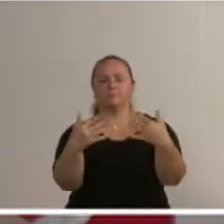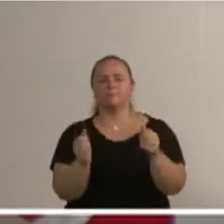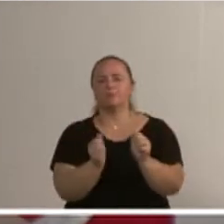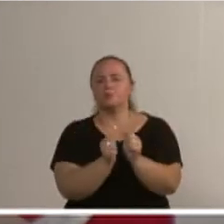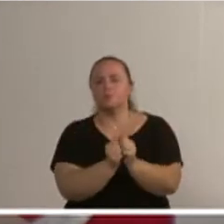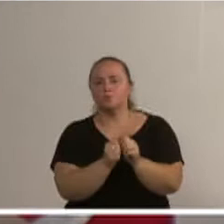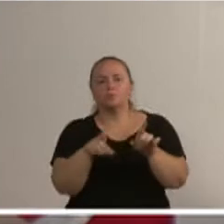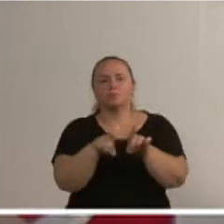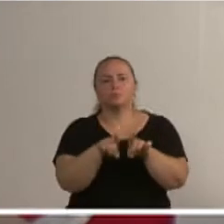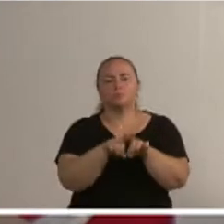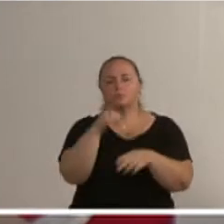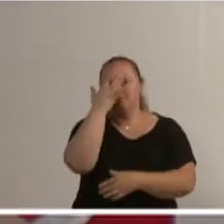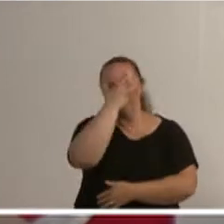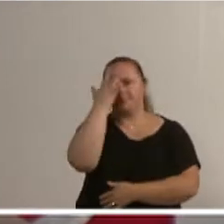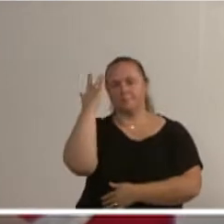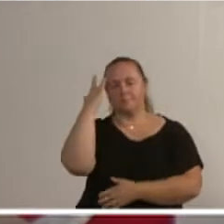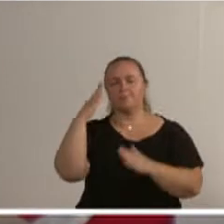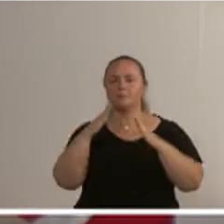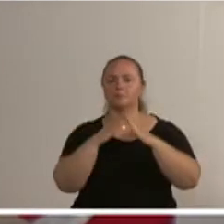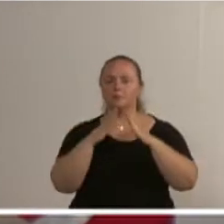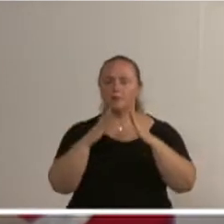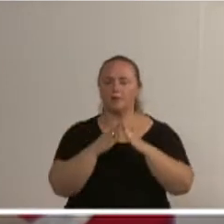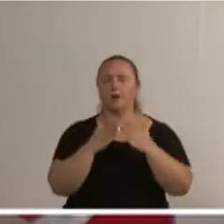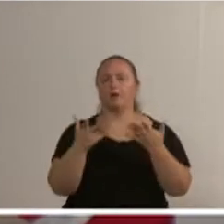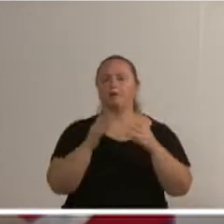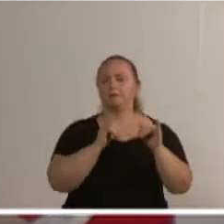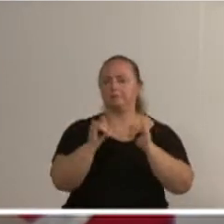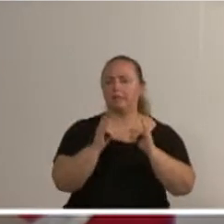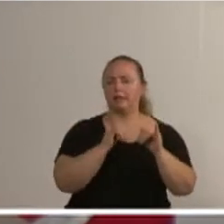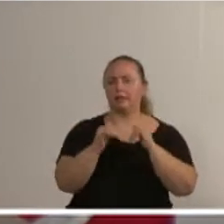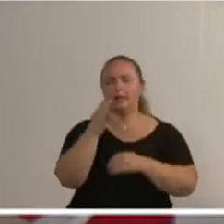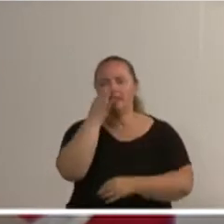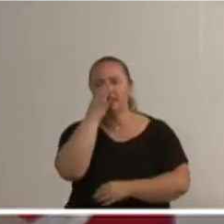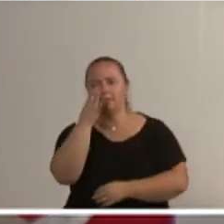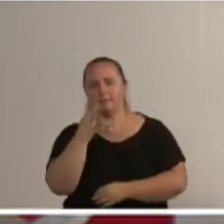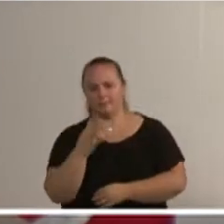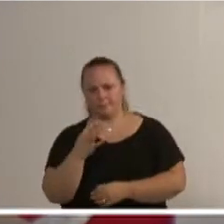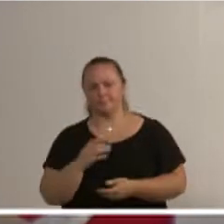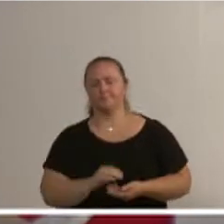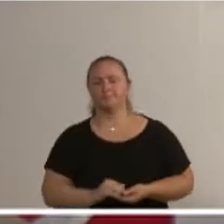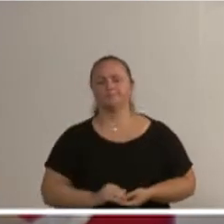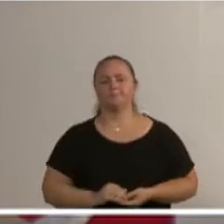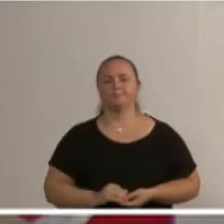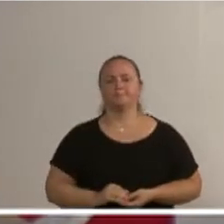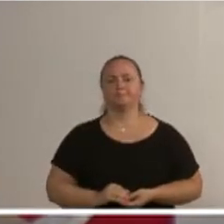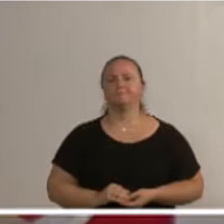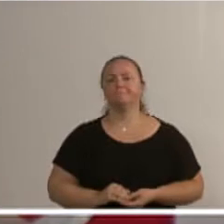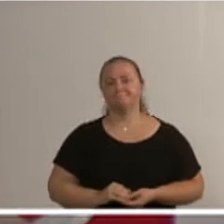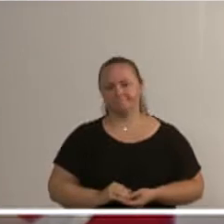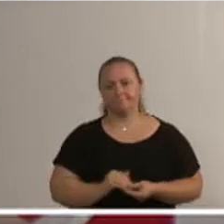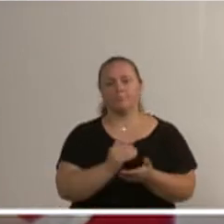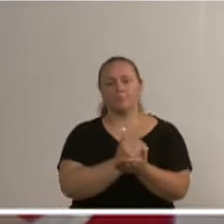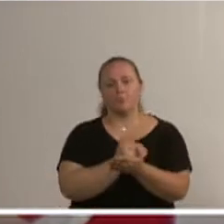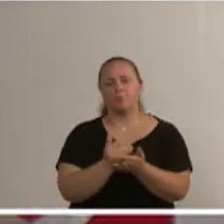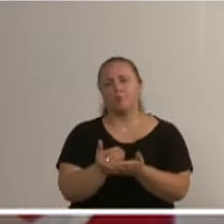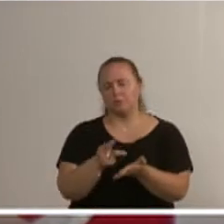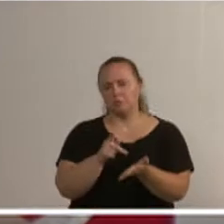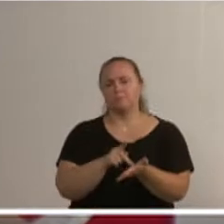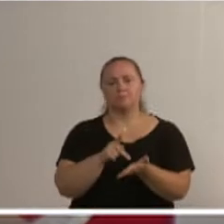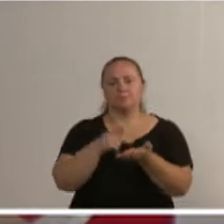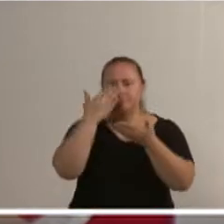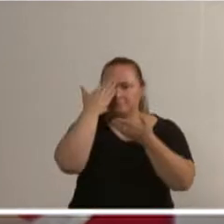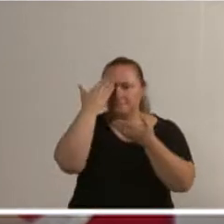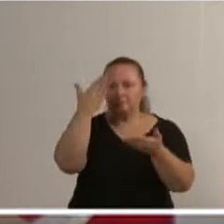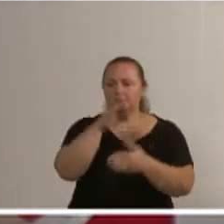estão em casa e através da internet nos acompanhando. Eu quero primeiramente agradecer a cada um de vocês